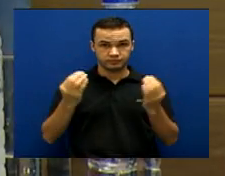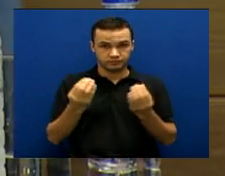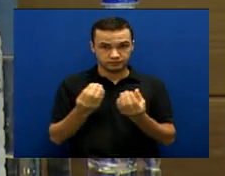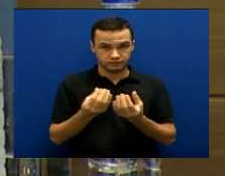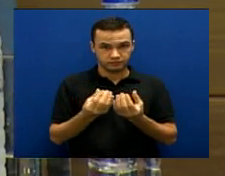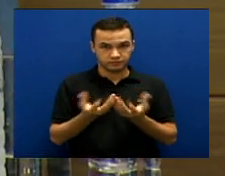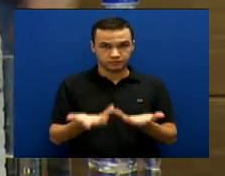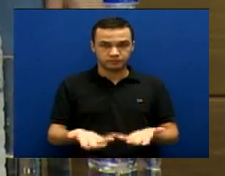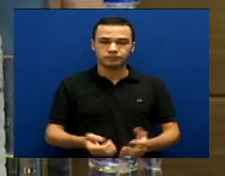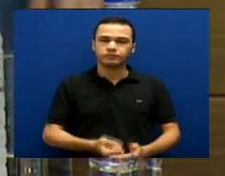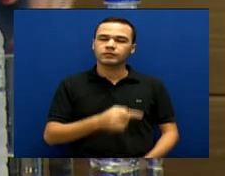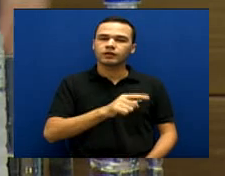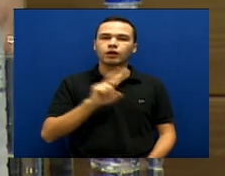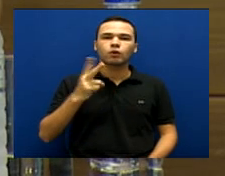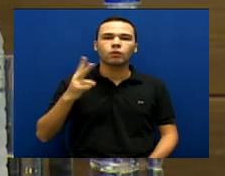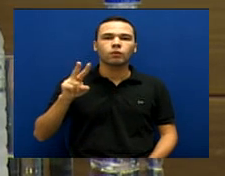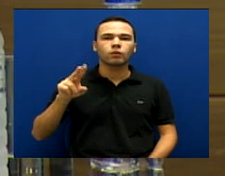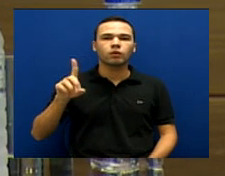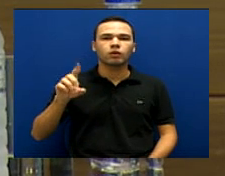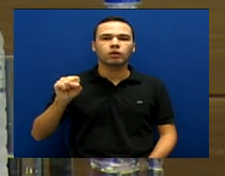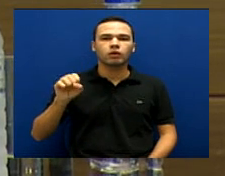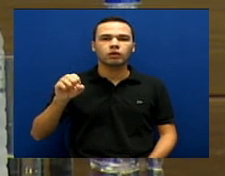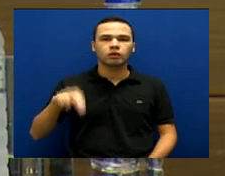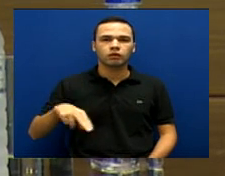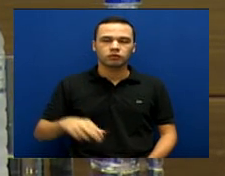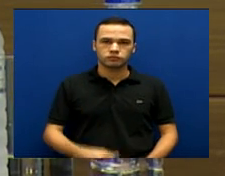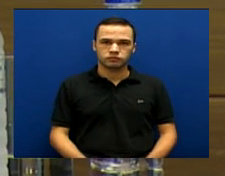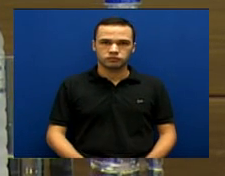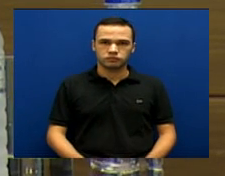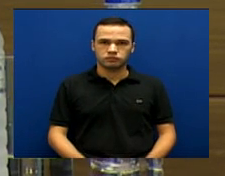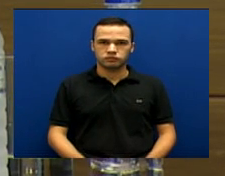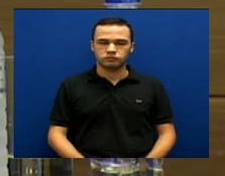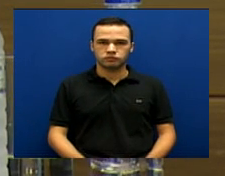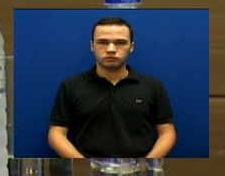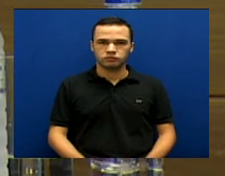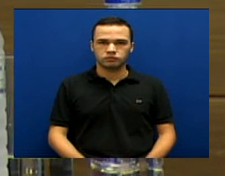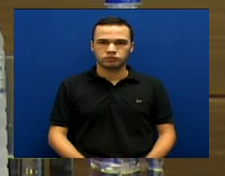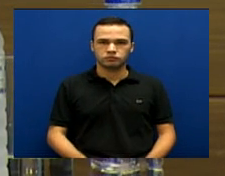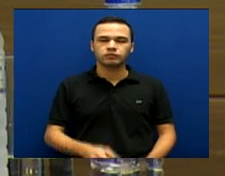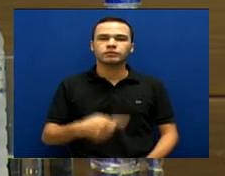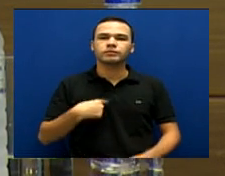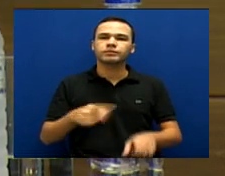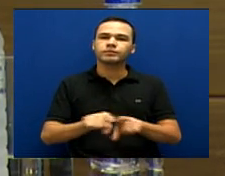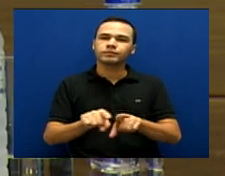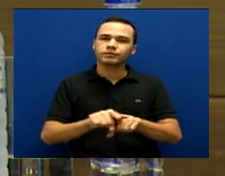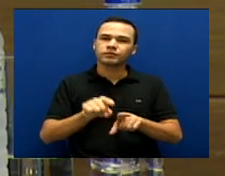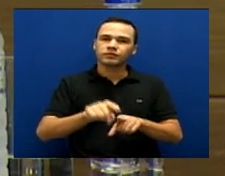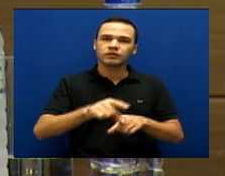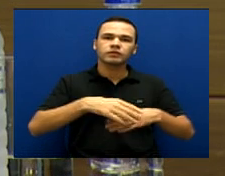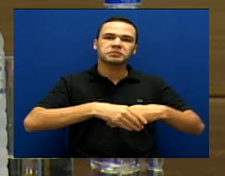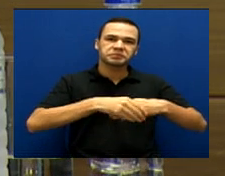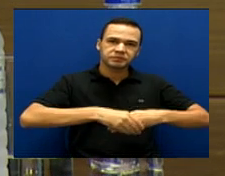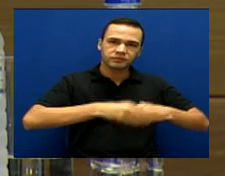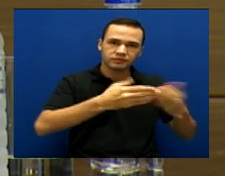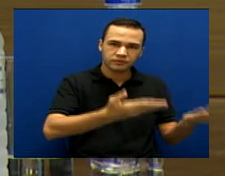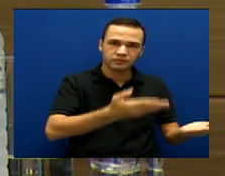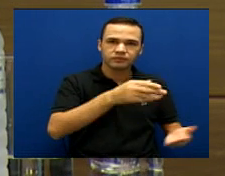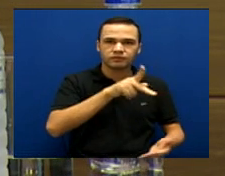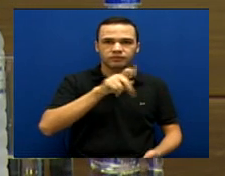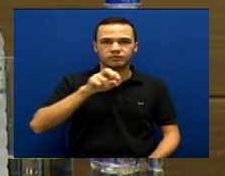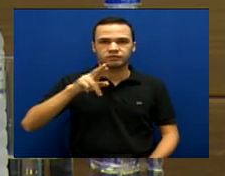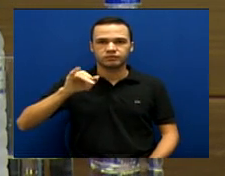dor o doping ceni também é saudações a vereador pelo ex-craque